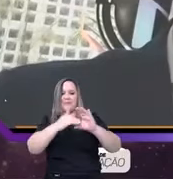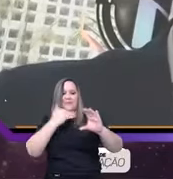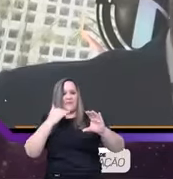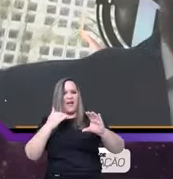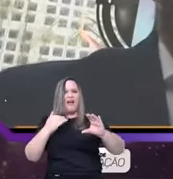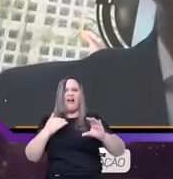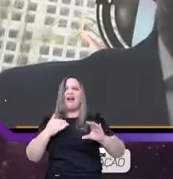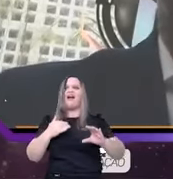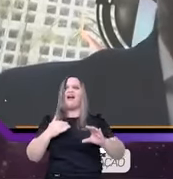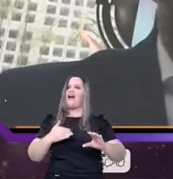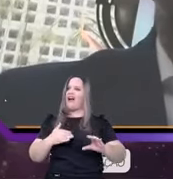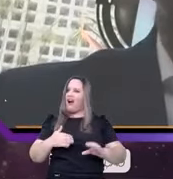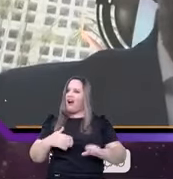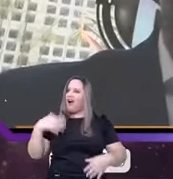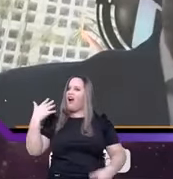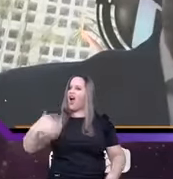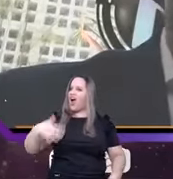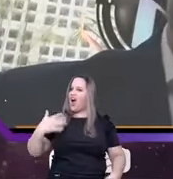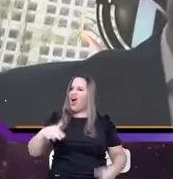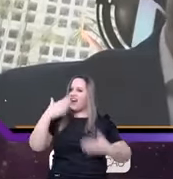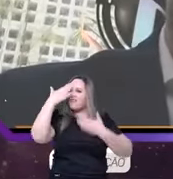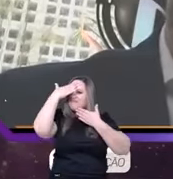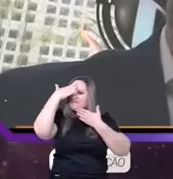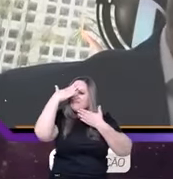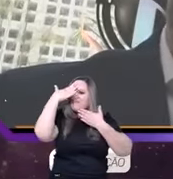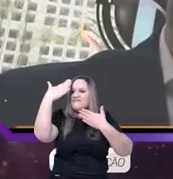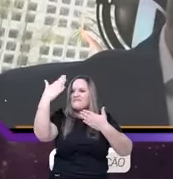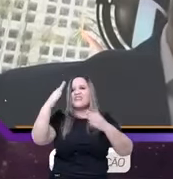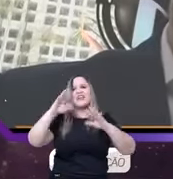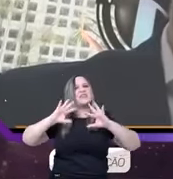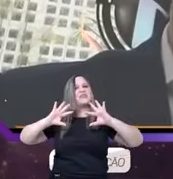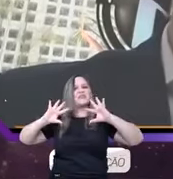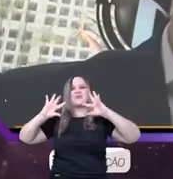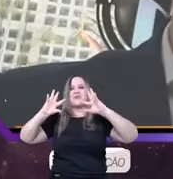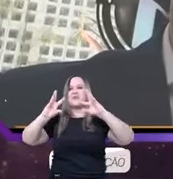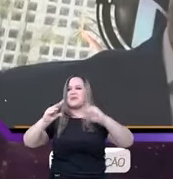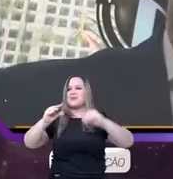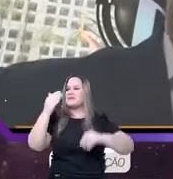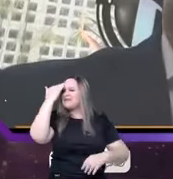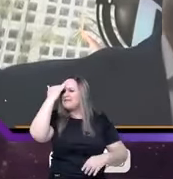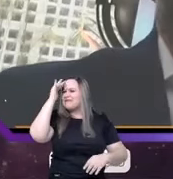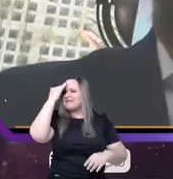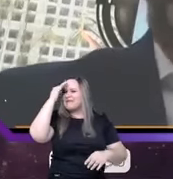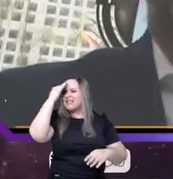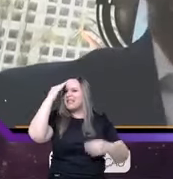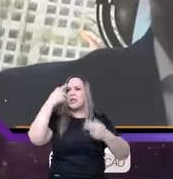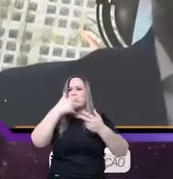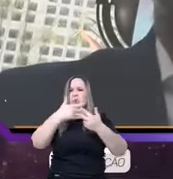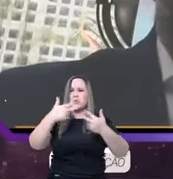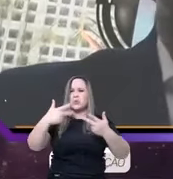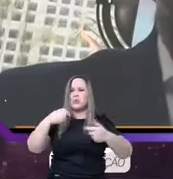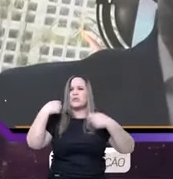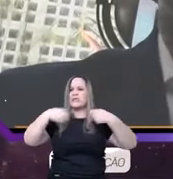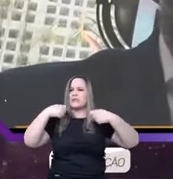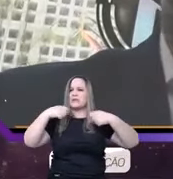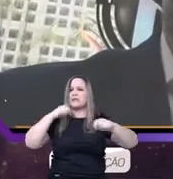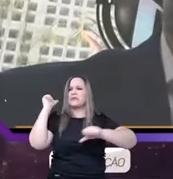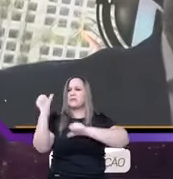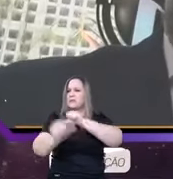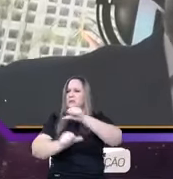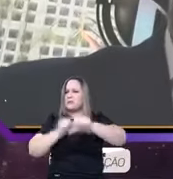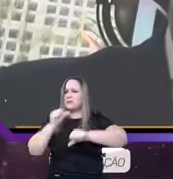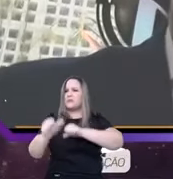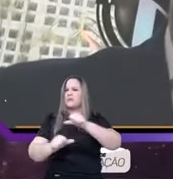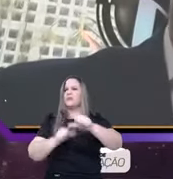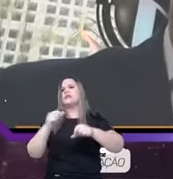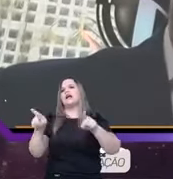núcleo. Agradeço muito a todos aqueles que estão compreendendo a necessidade de colaborar com sugestões e